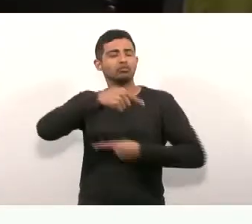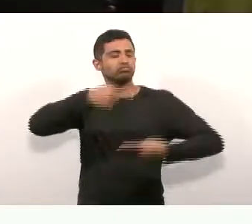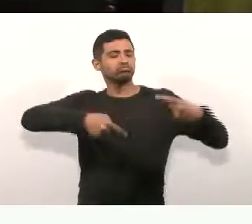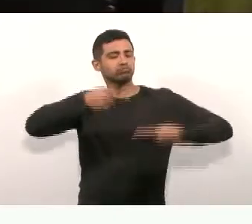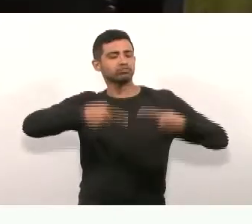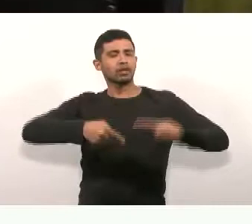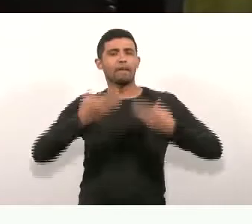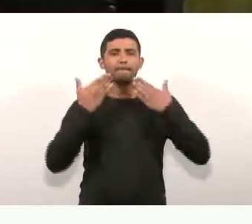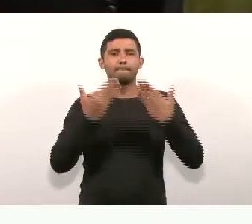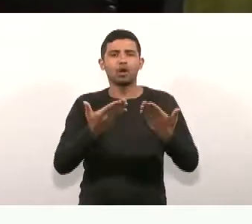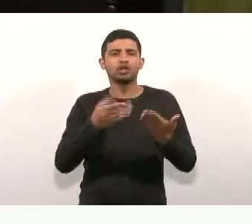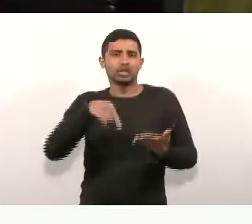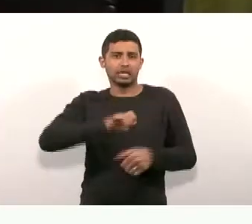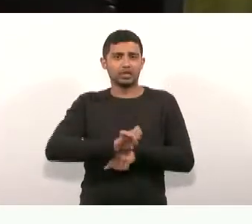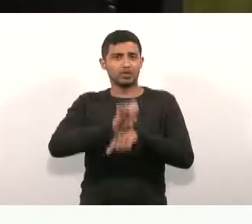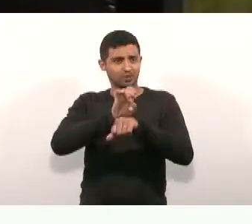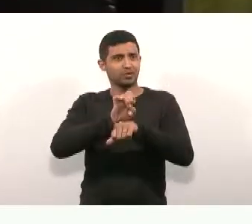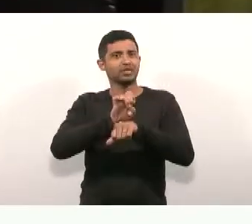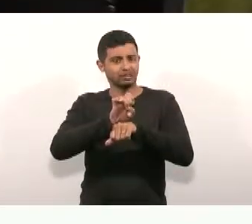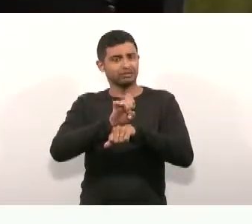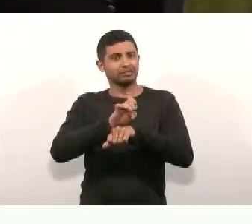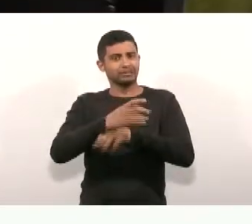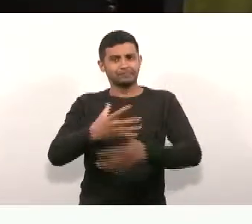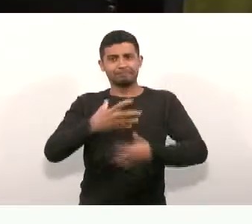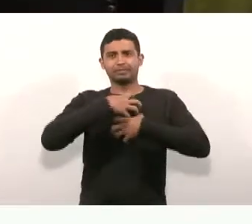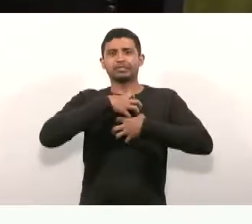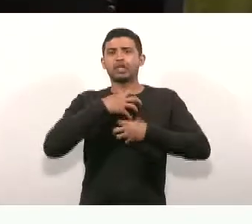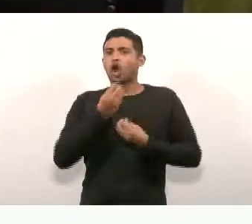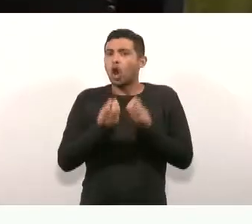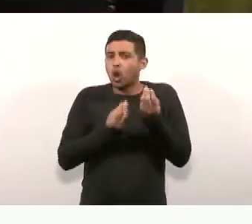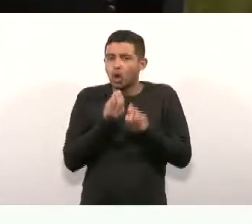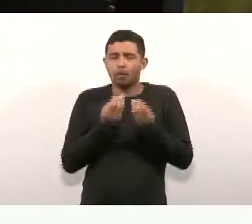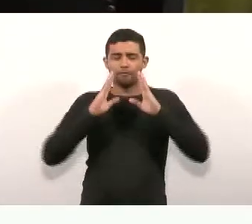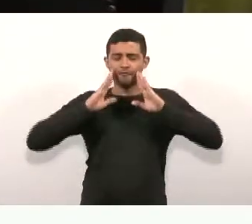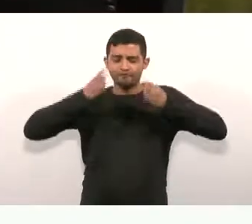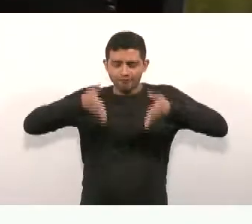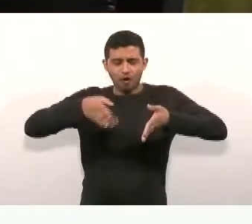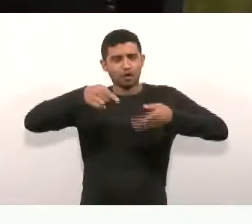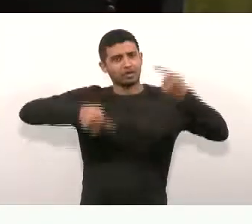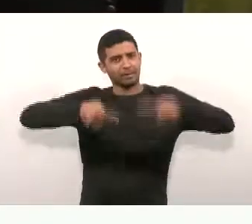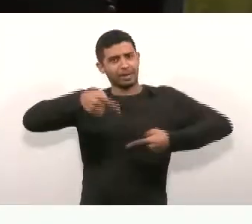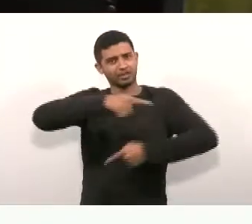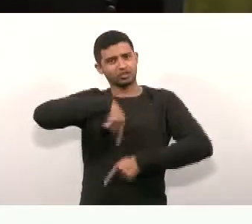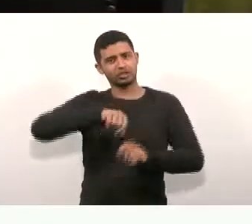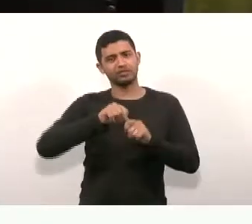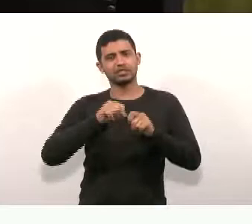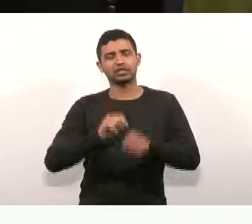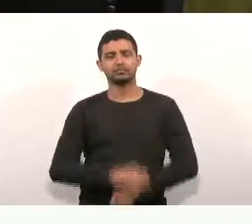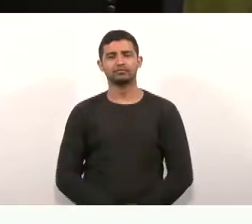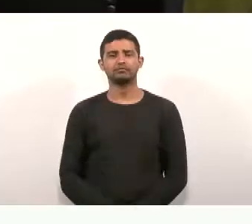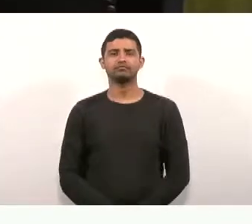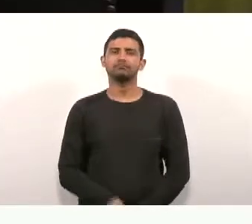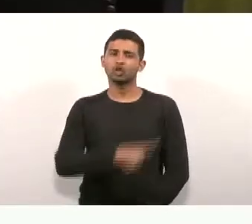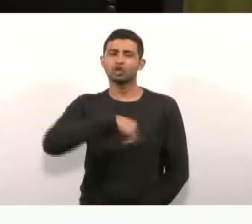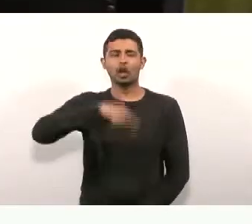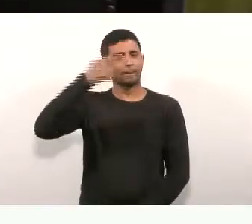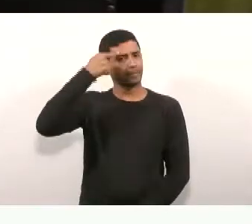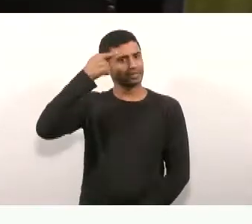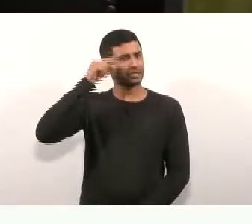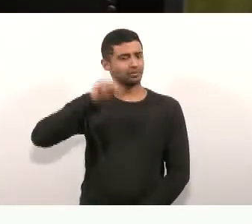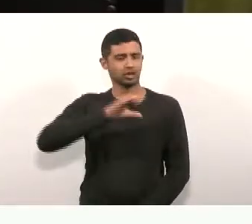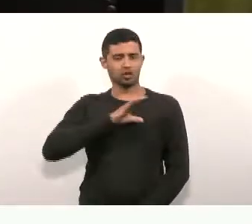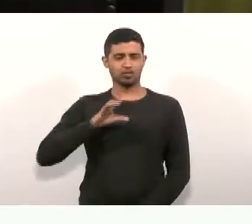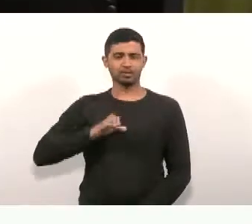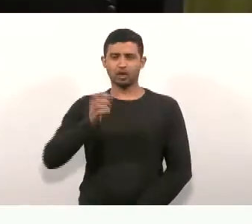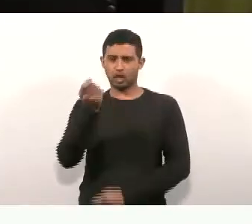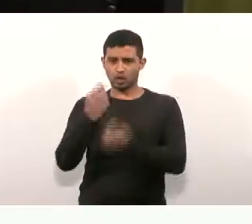nossa economia do Estado, que era realmente o foco central desse debate que foi realizado. Então, a nossa ideia é que realmente a Comissão de